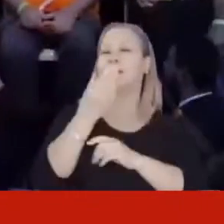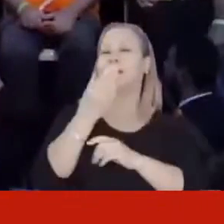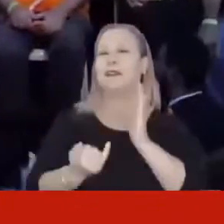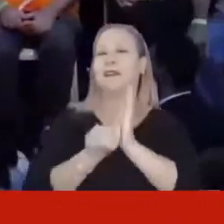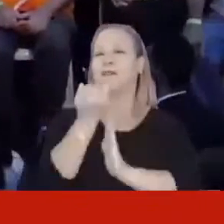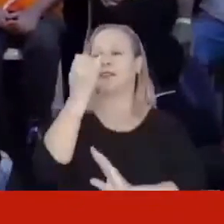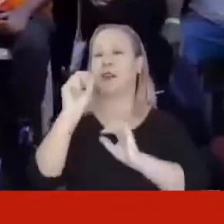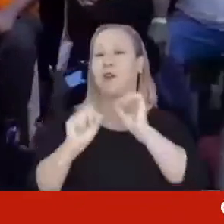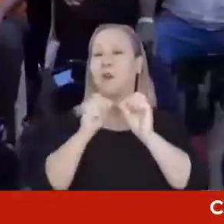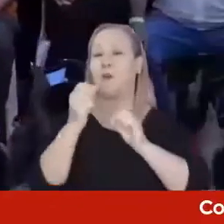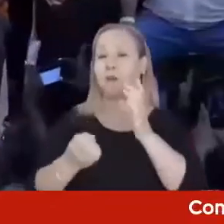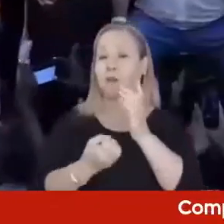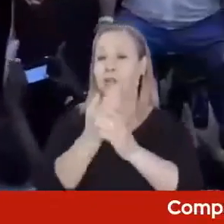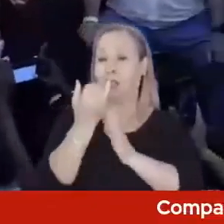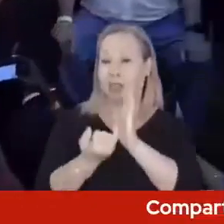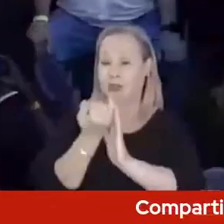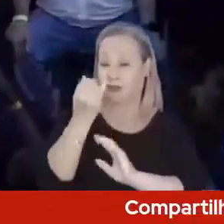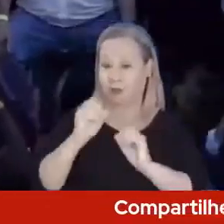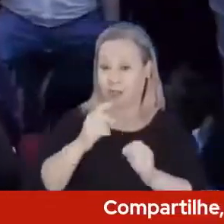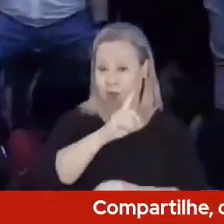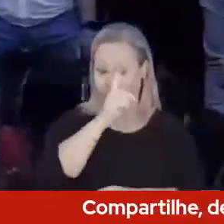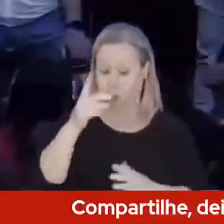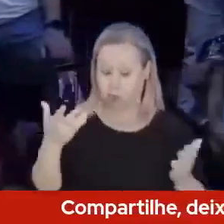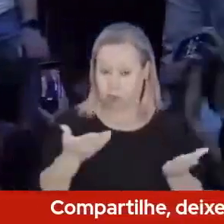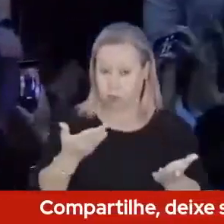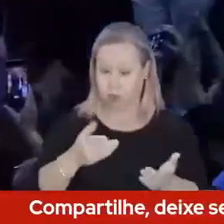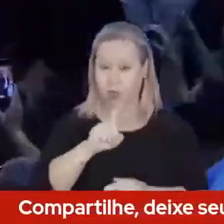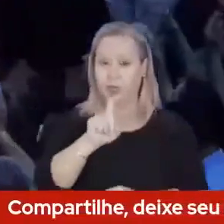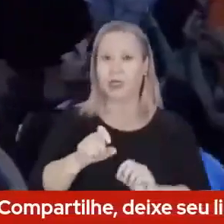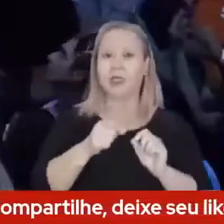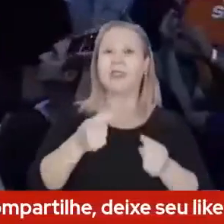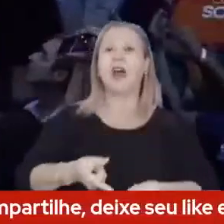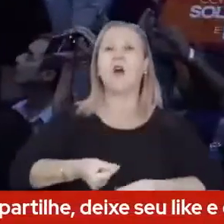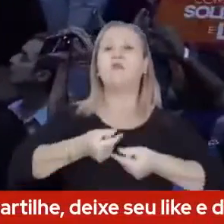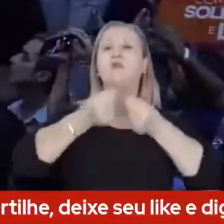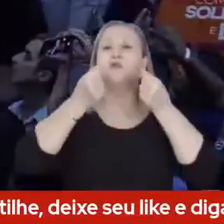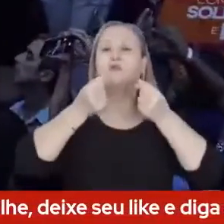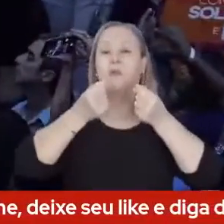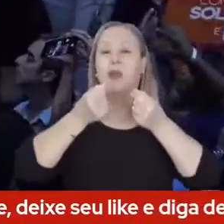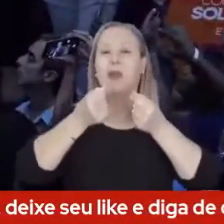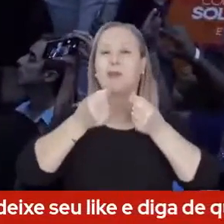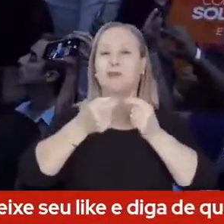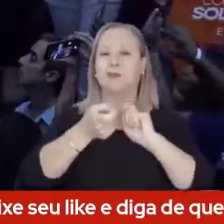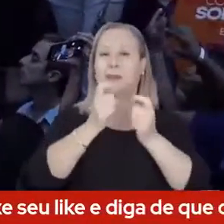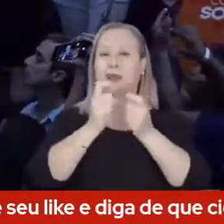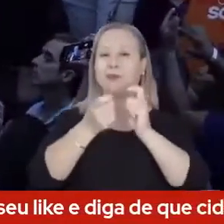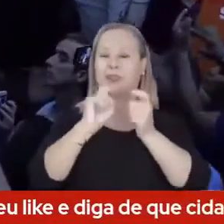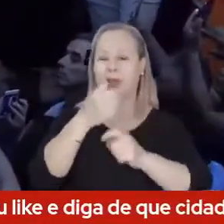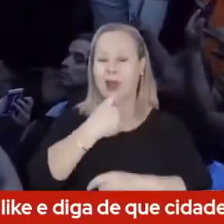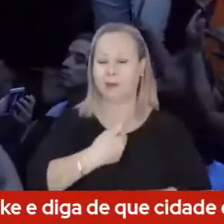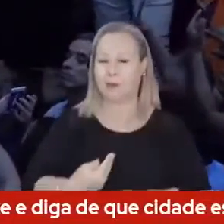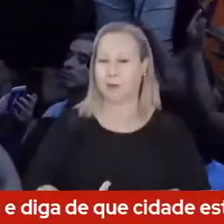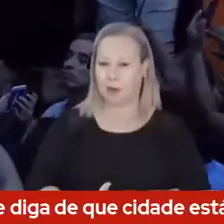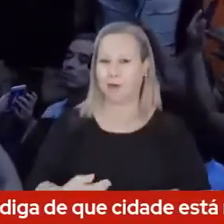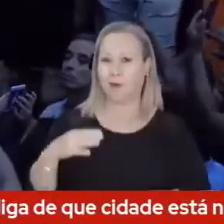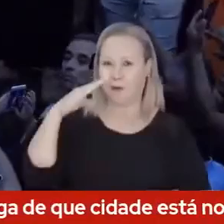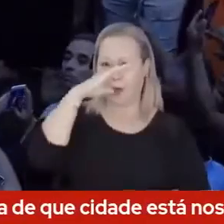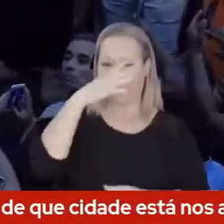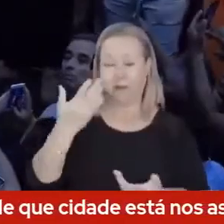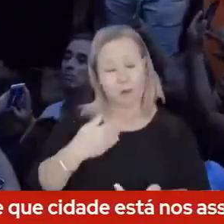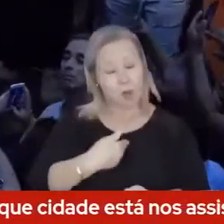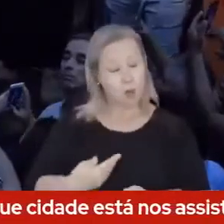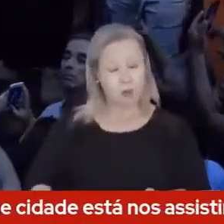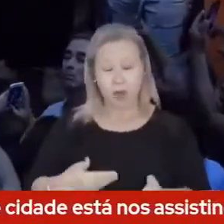inflação, como no dia de hoje, são os preços administrados pelo governo. Hoje, meu caro